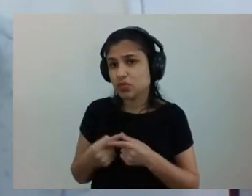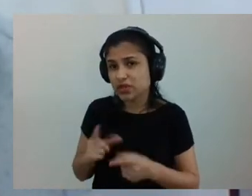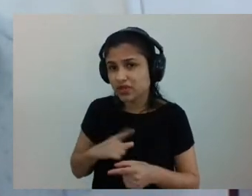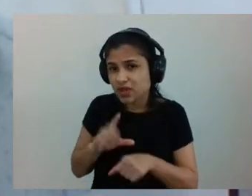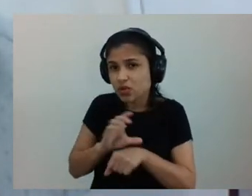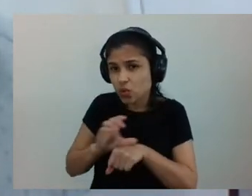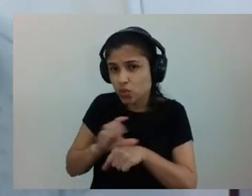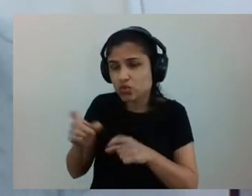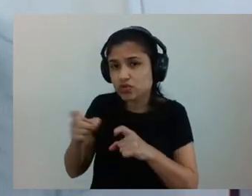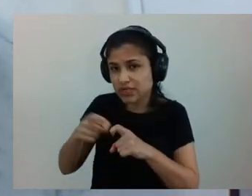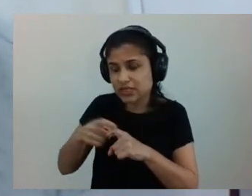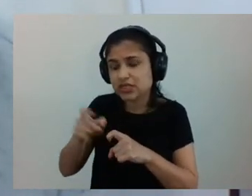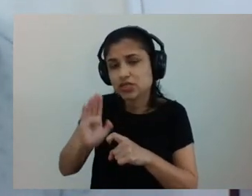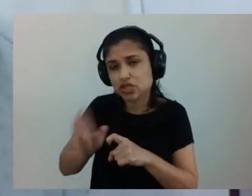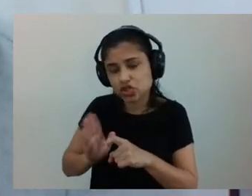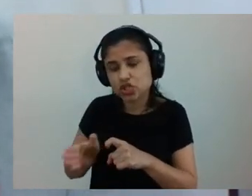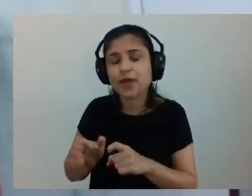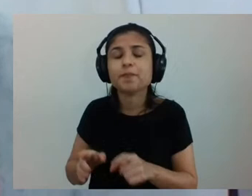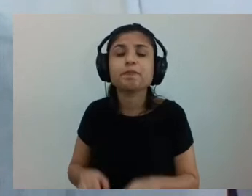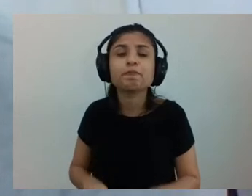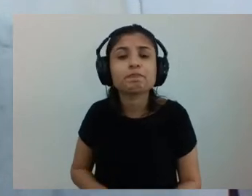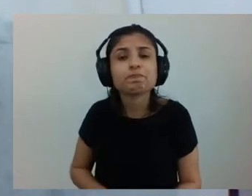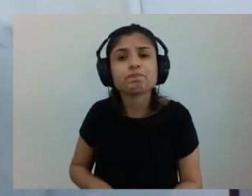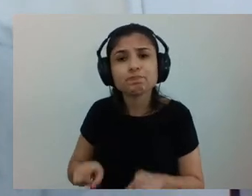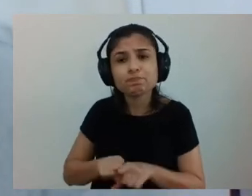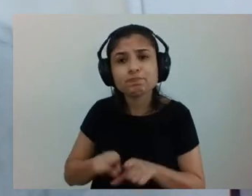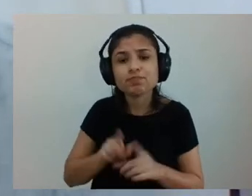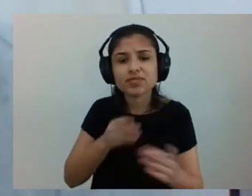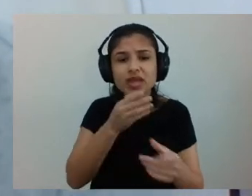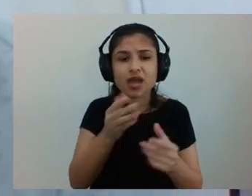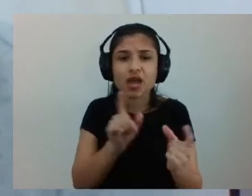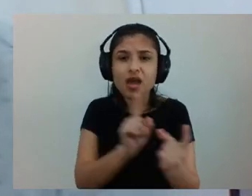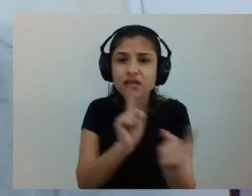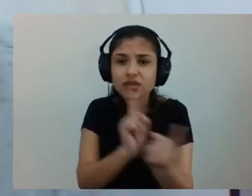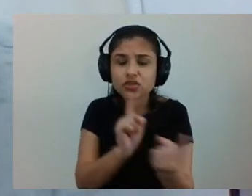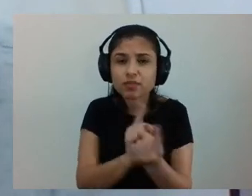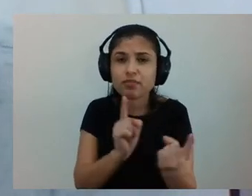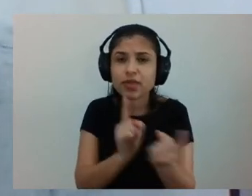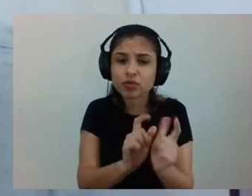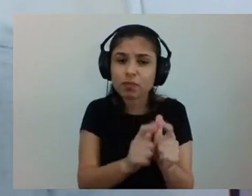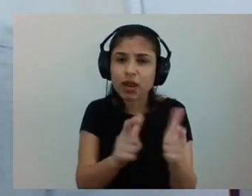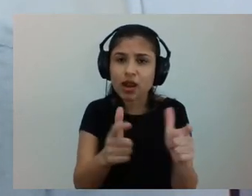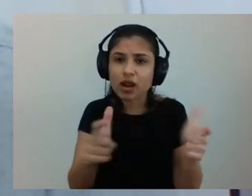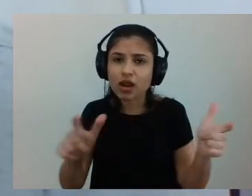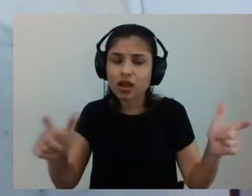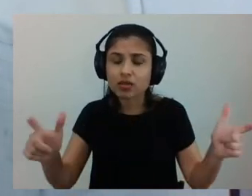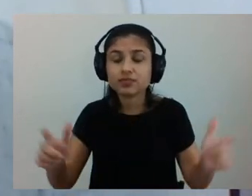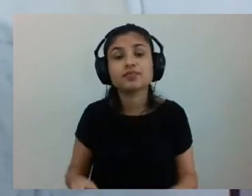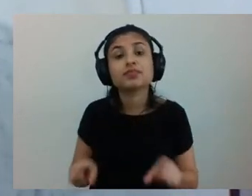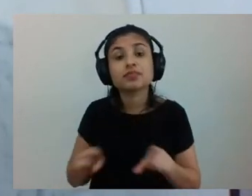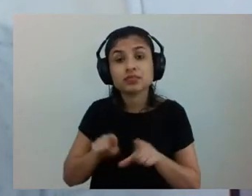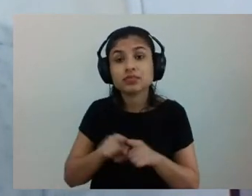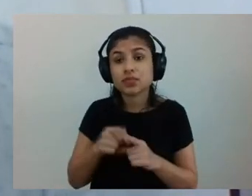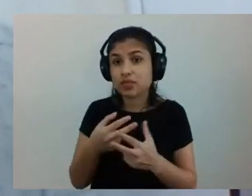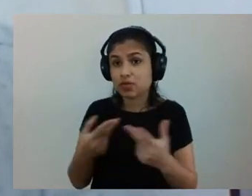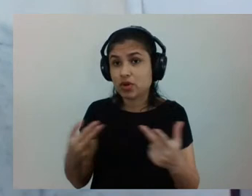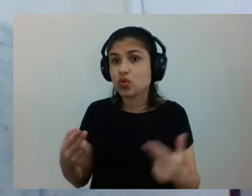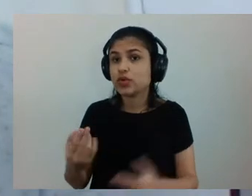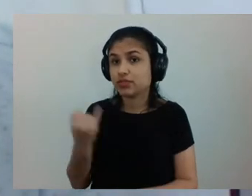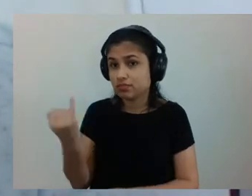para aumentar esses atendimentos. Uma das coisas que nós temos que prezar também é que